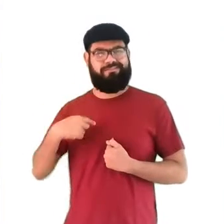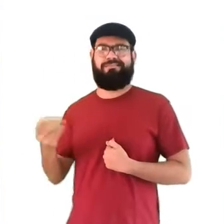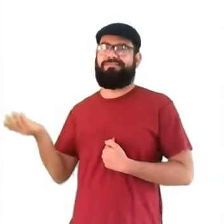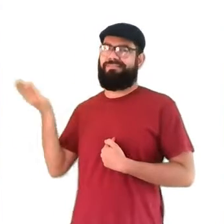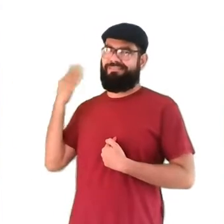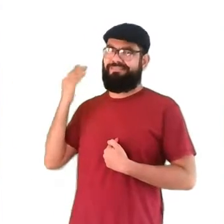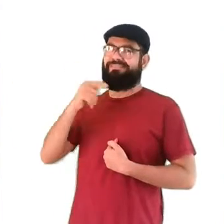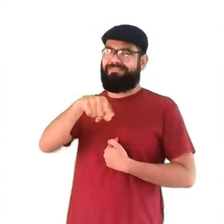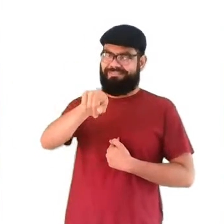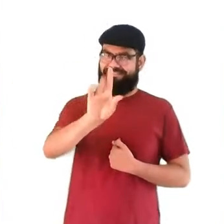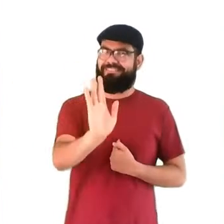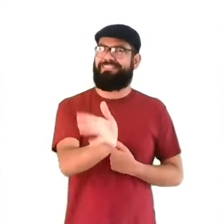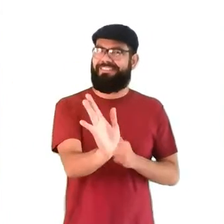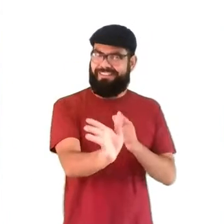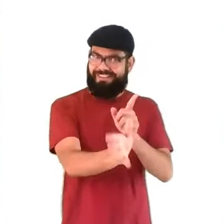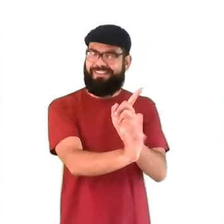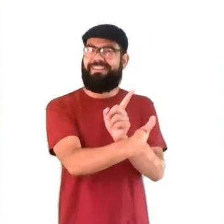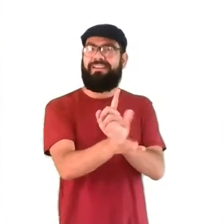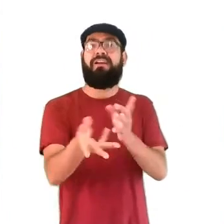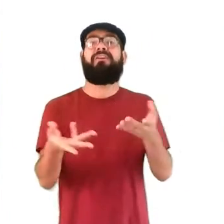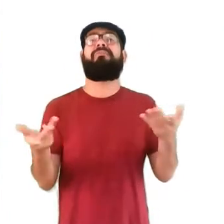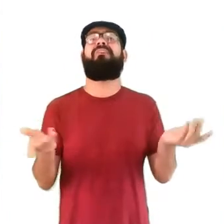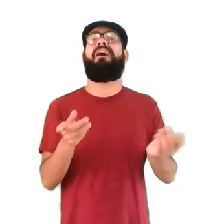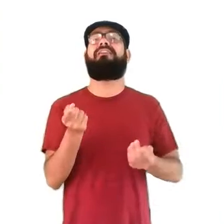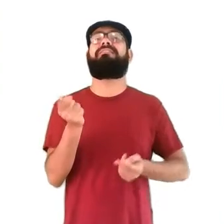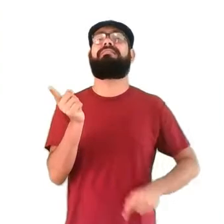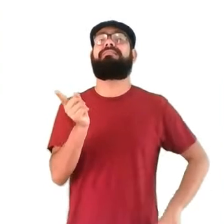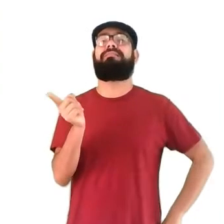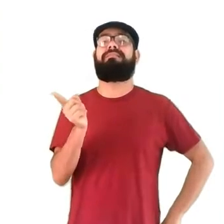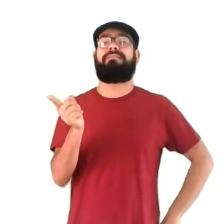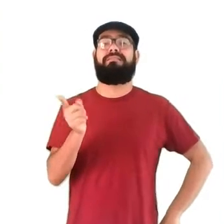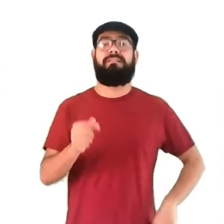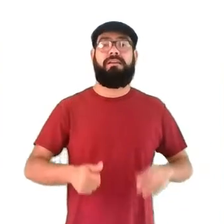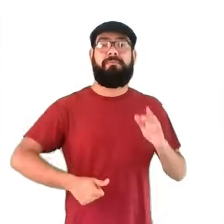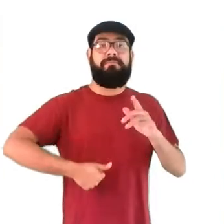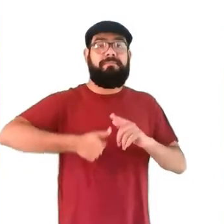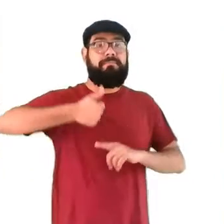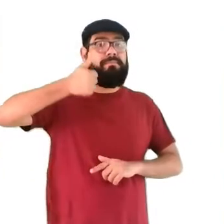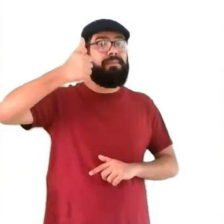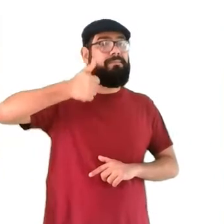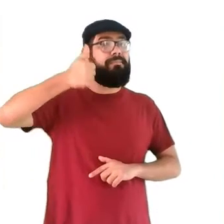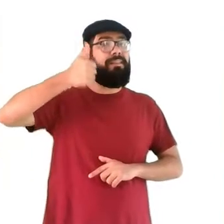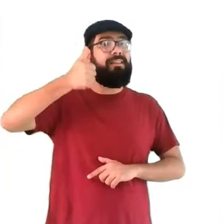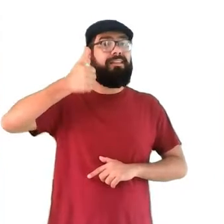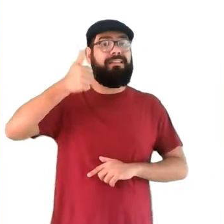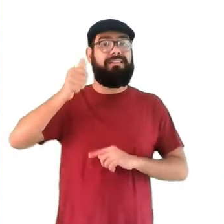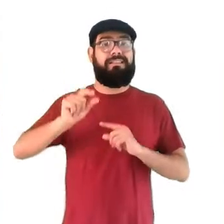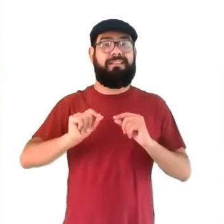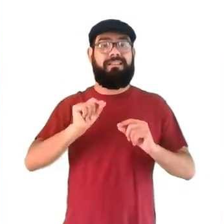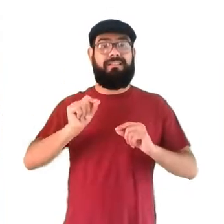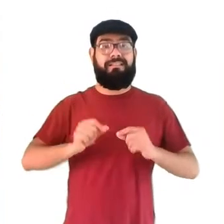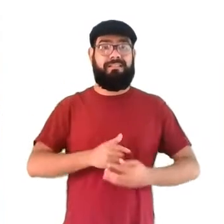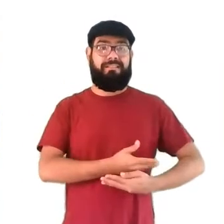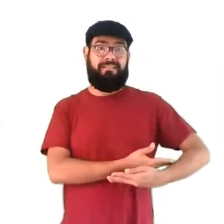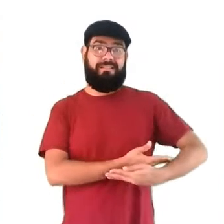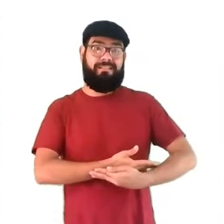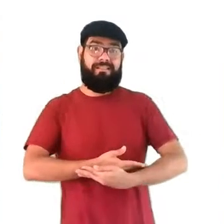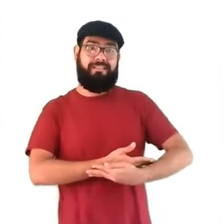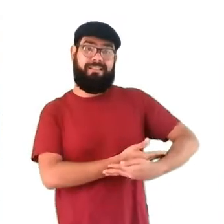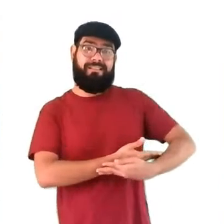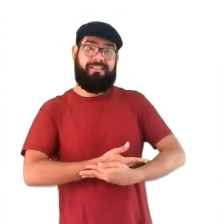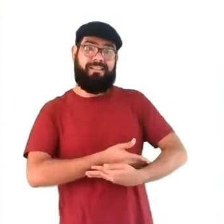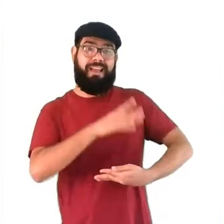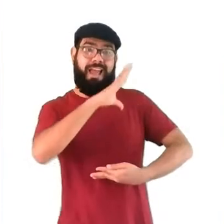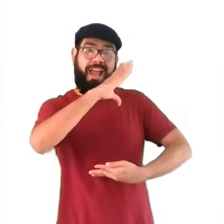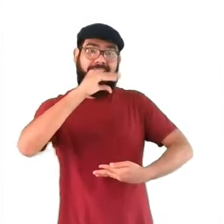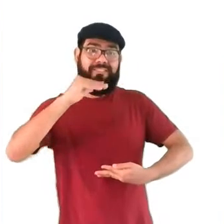estão vendo. Qual é essa fase mesmo, hein? É a primeira fase da nossa vida. É a fase da